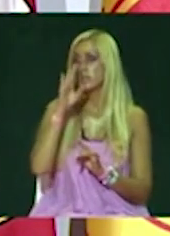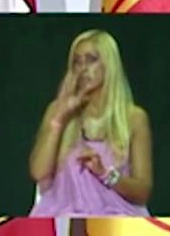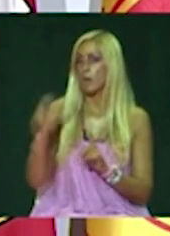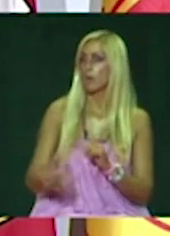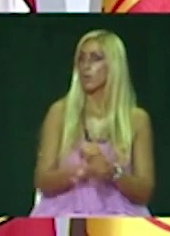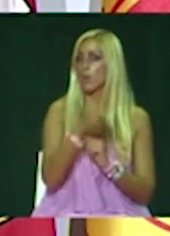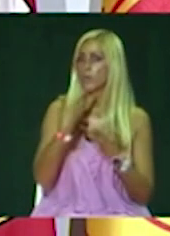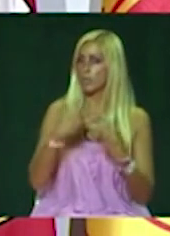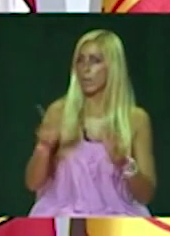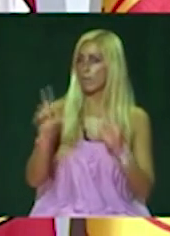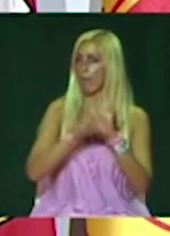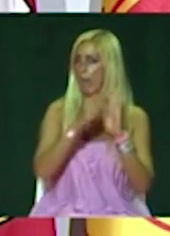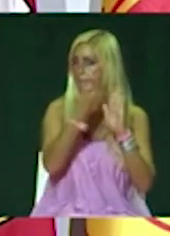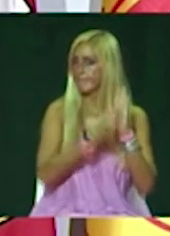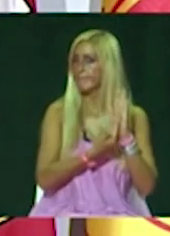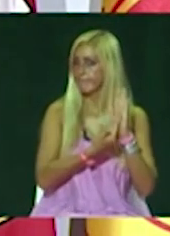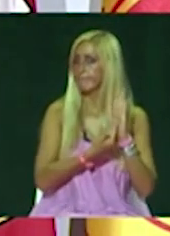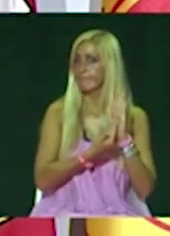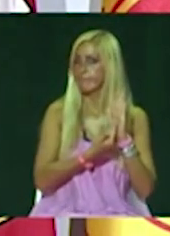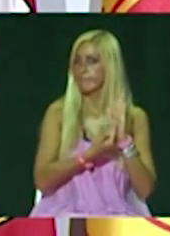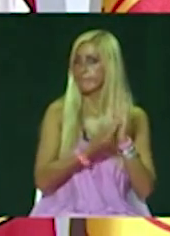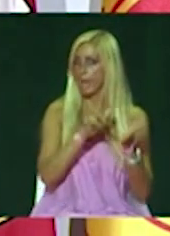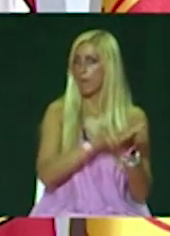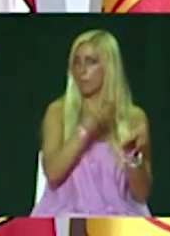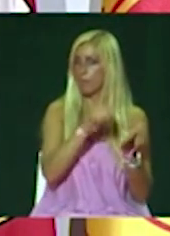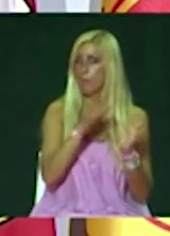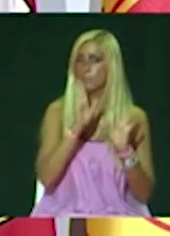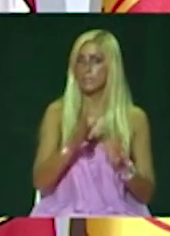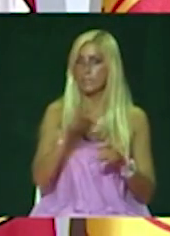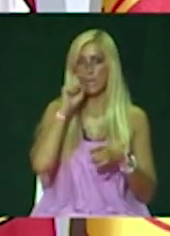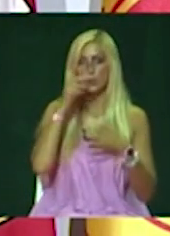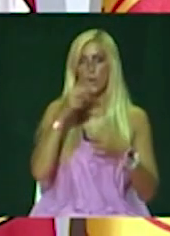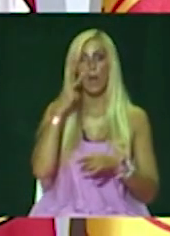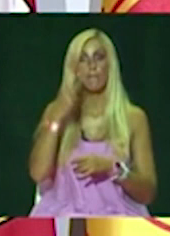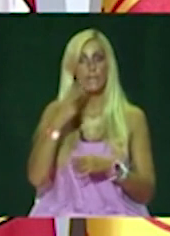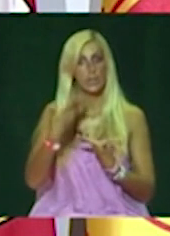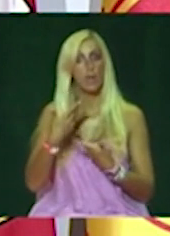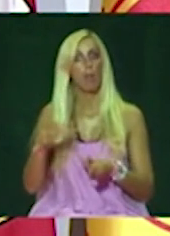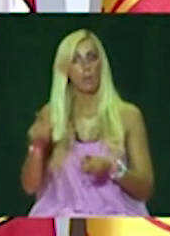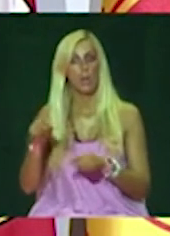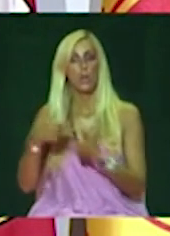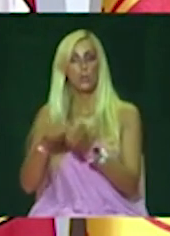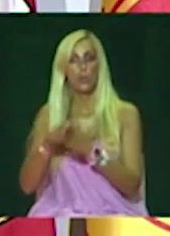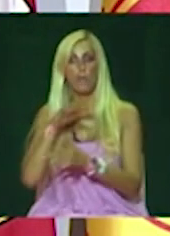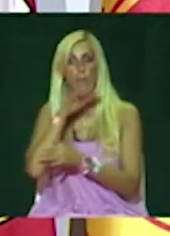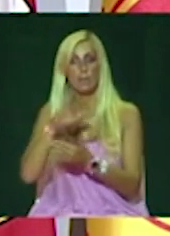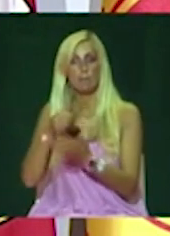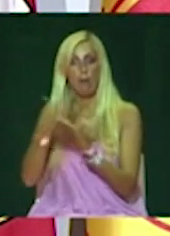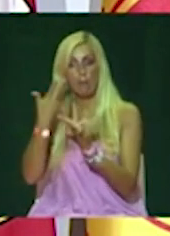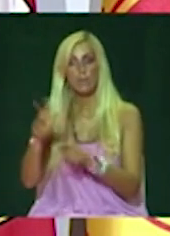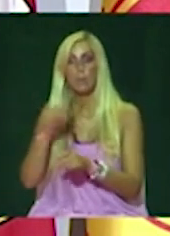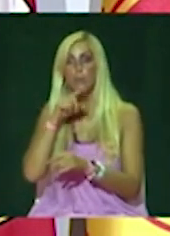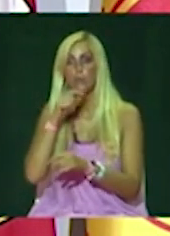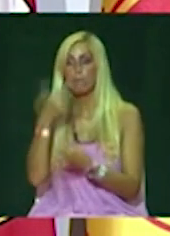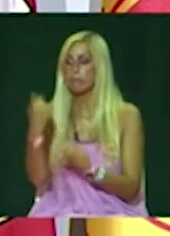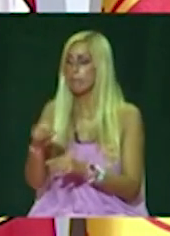triunfamos na liberdade que a lei consagrou, temos que assegurar que a vida dê a todas as famílias a liberdade de